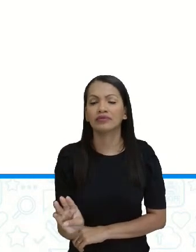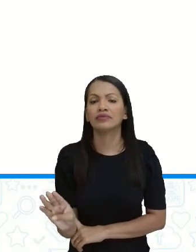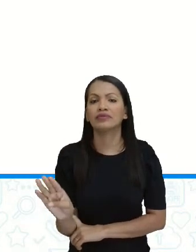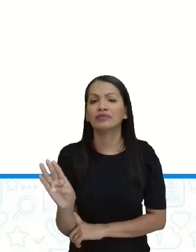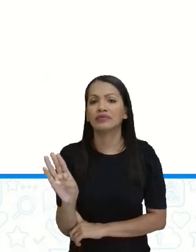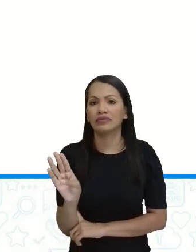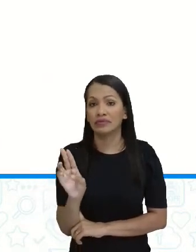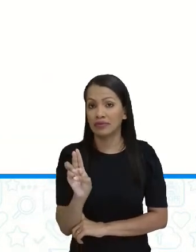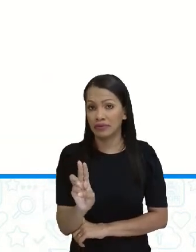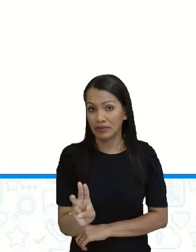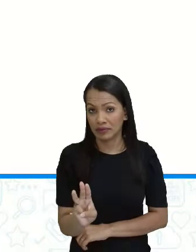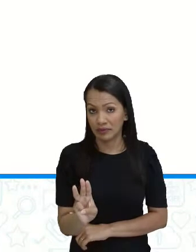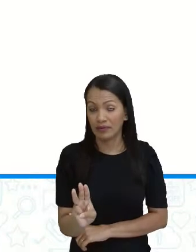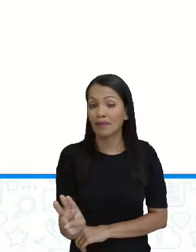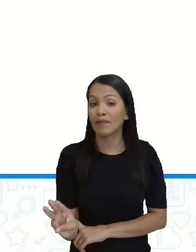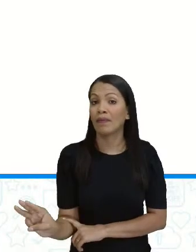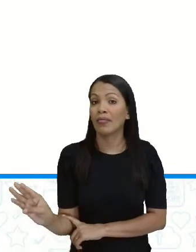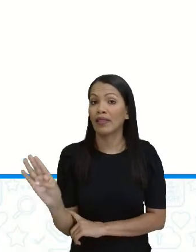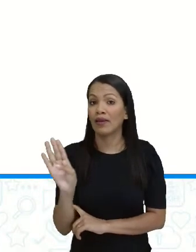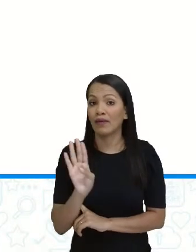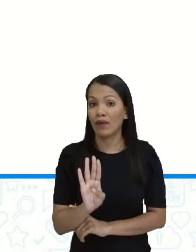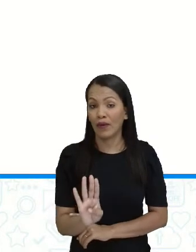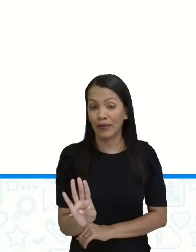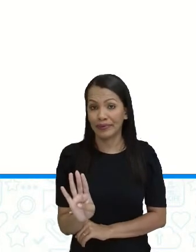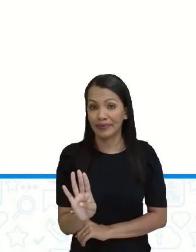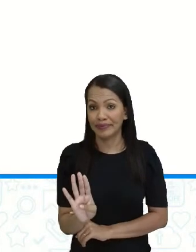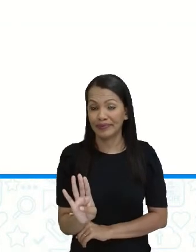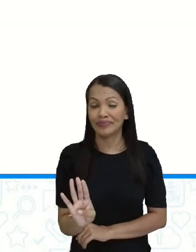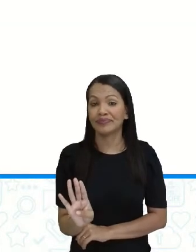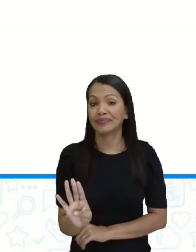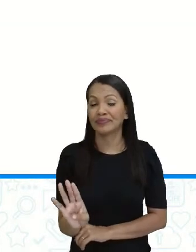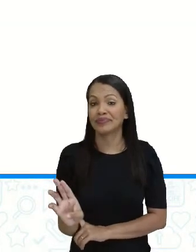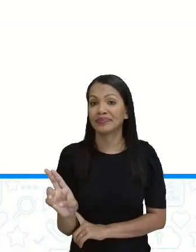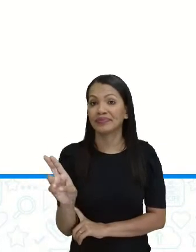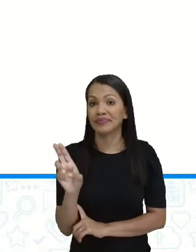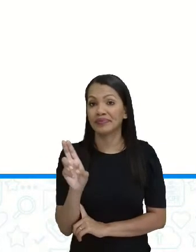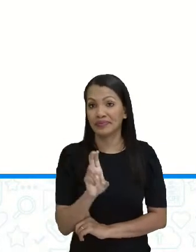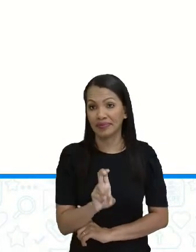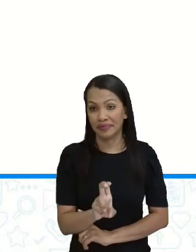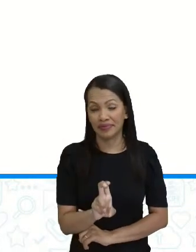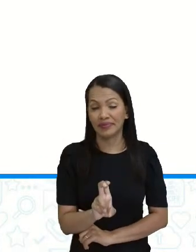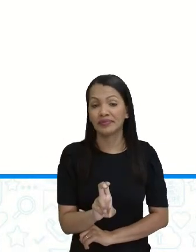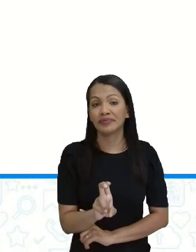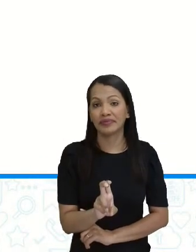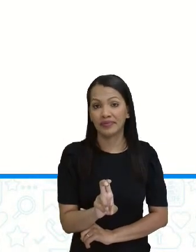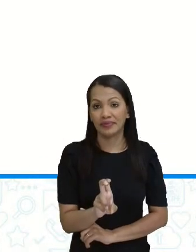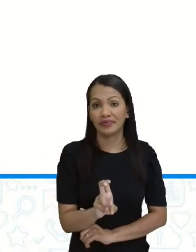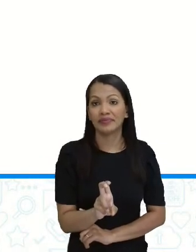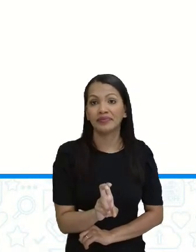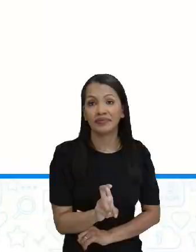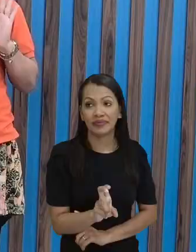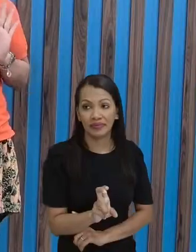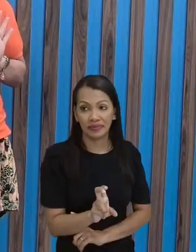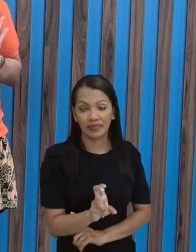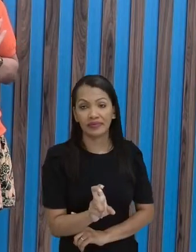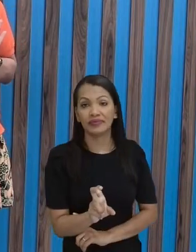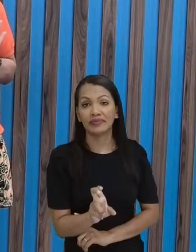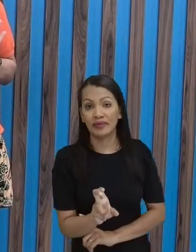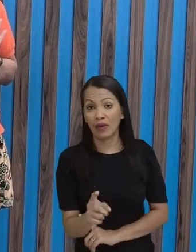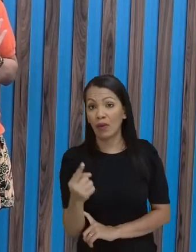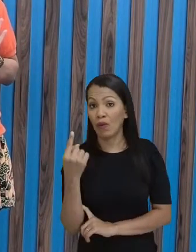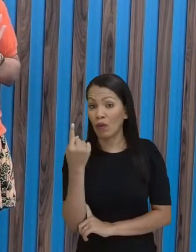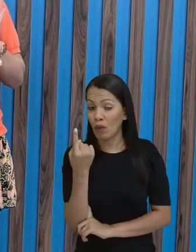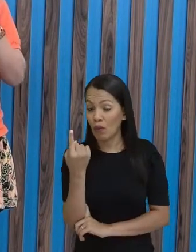3 figurinhas, 4 figurinhas, 5 figurinhas em uma